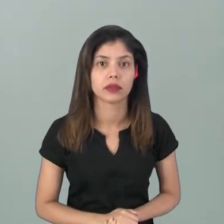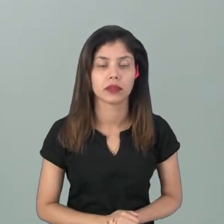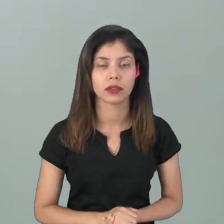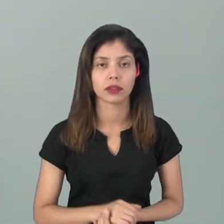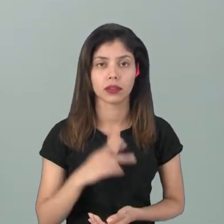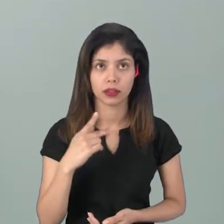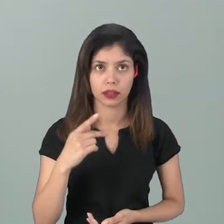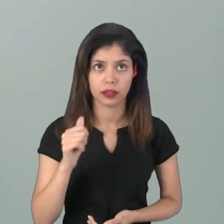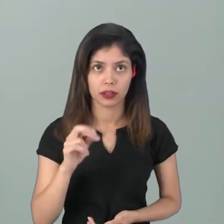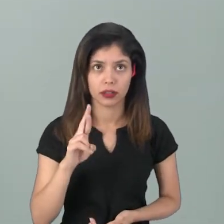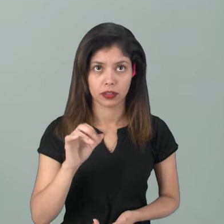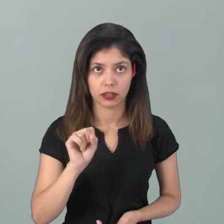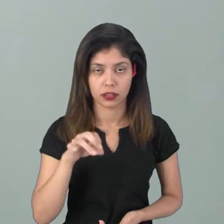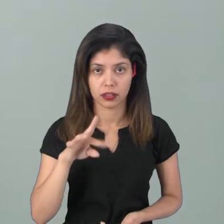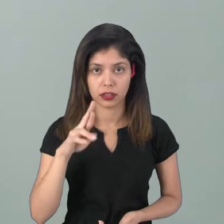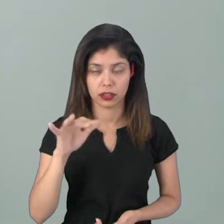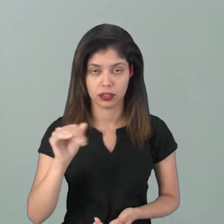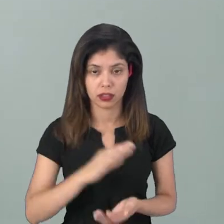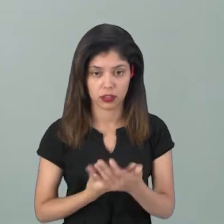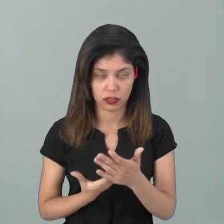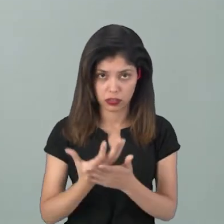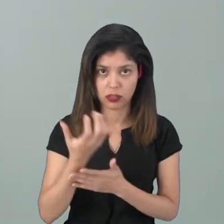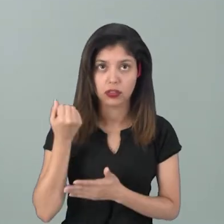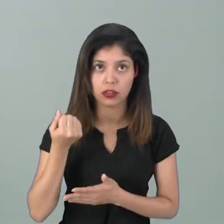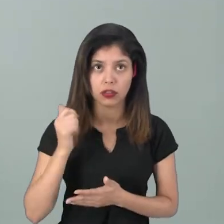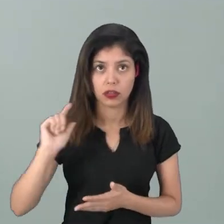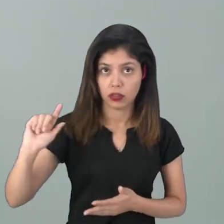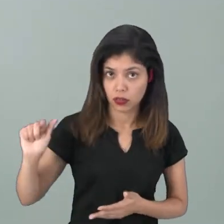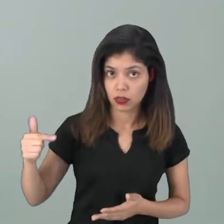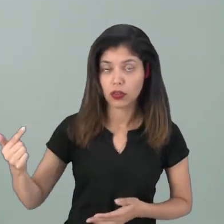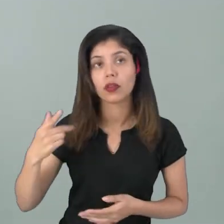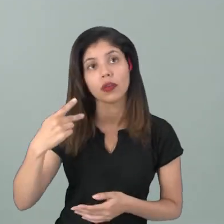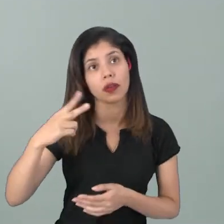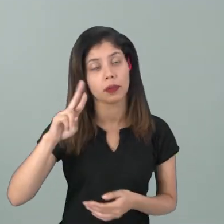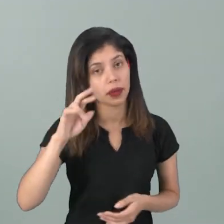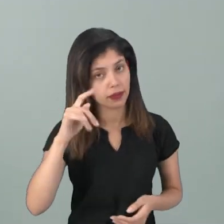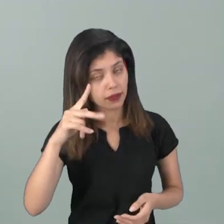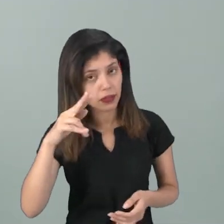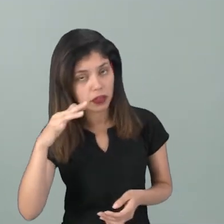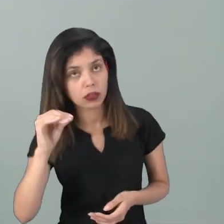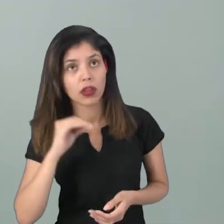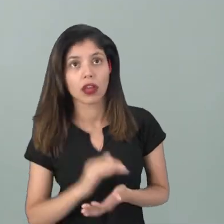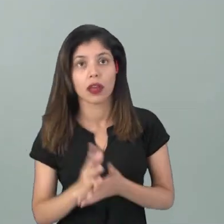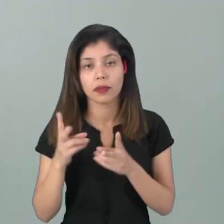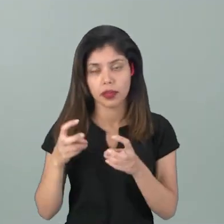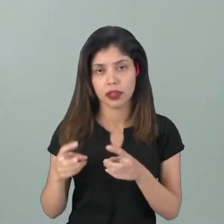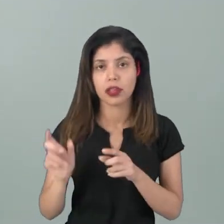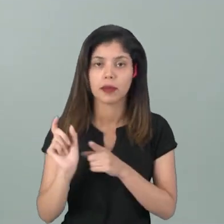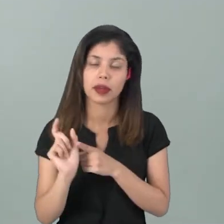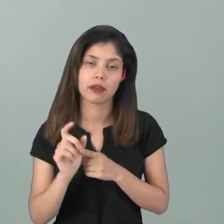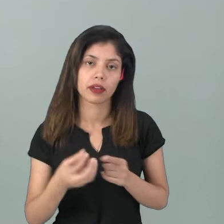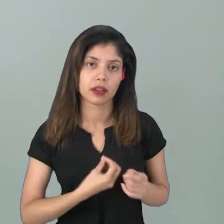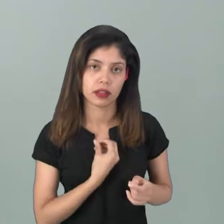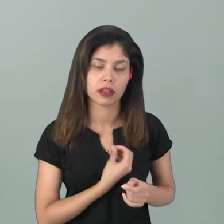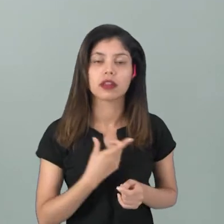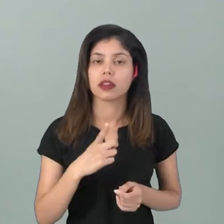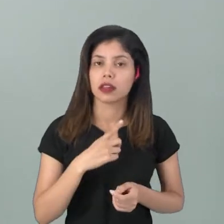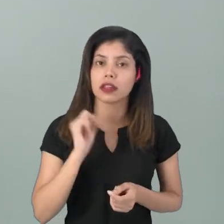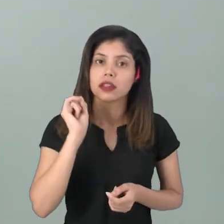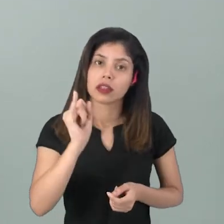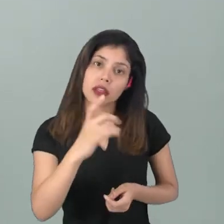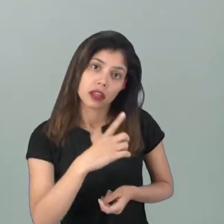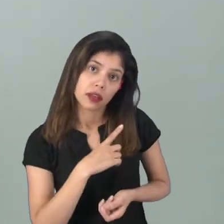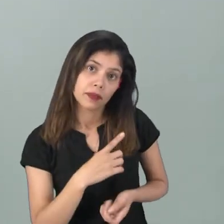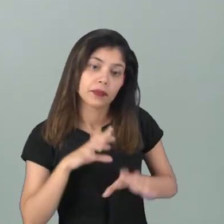derivação parasintética, se eu tiro um sufixo ou se eu tiro um prefixo, a gente tem que perceber se essa palavra existe. Se ela não